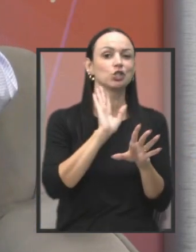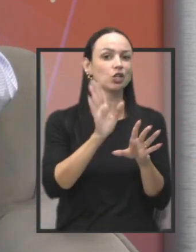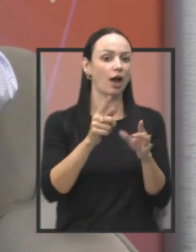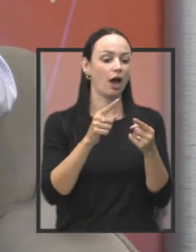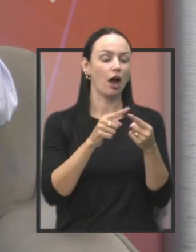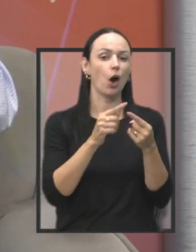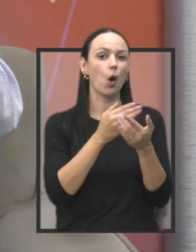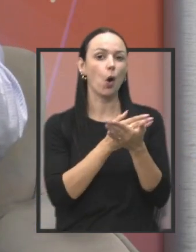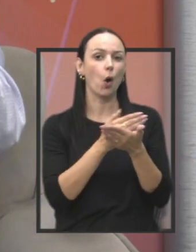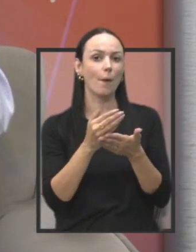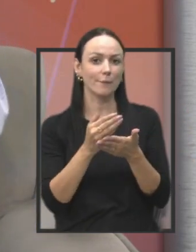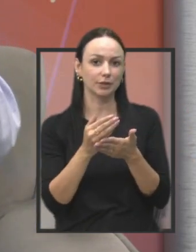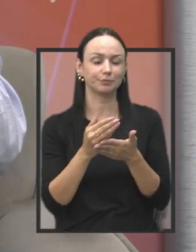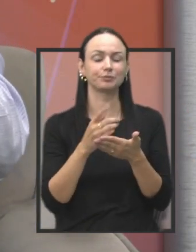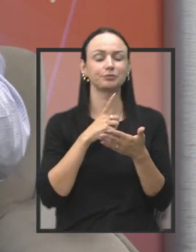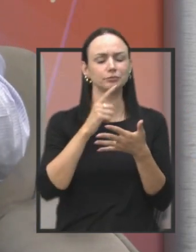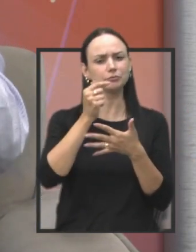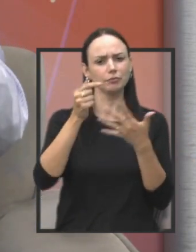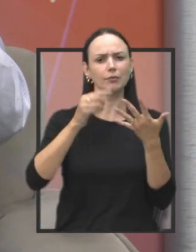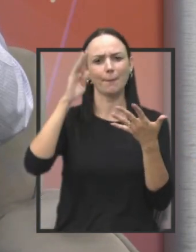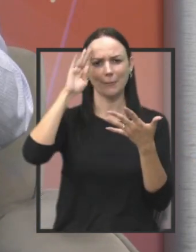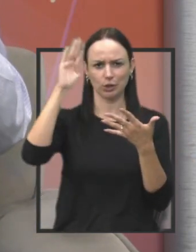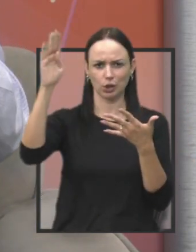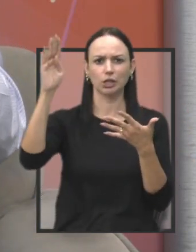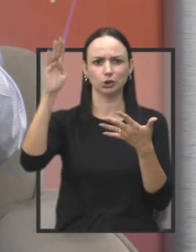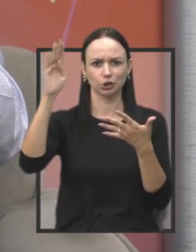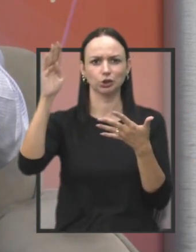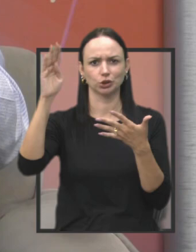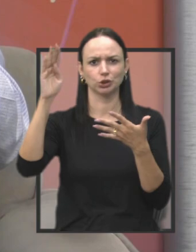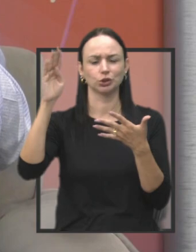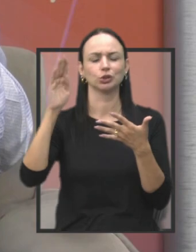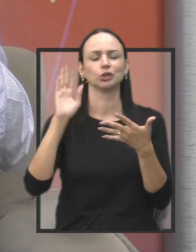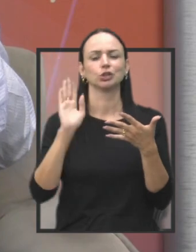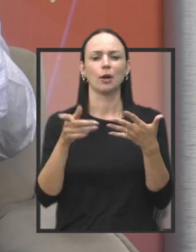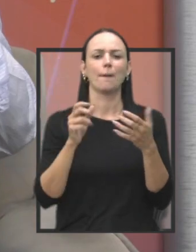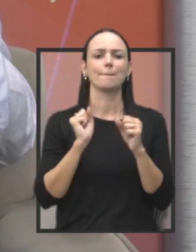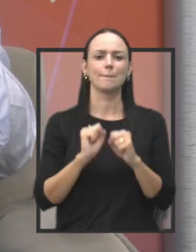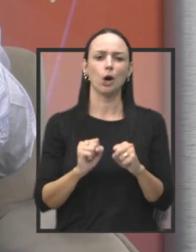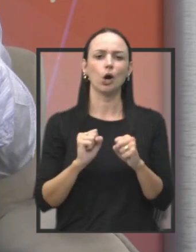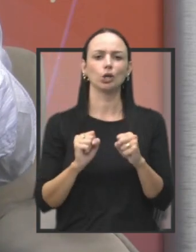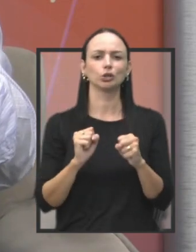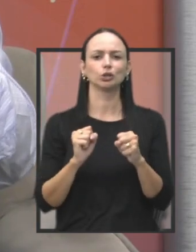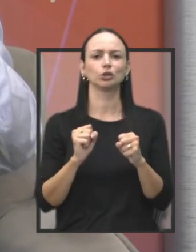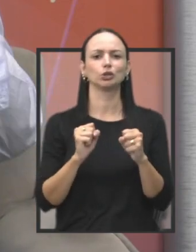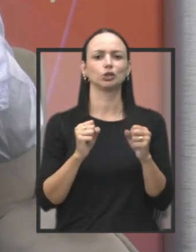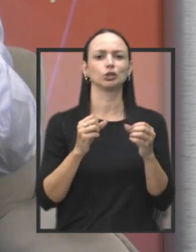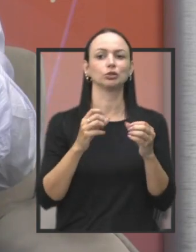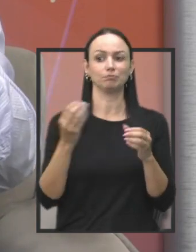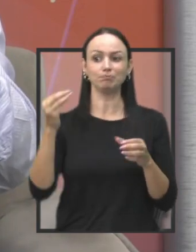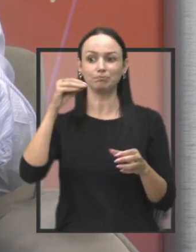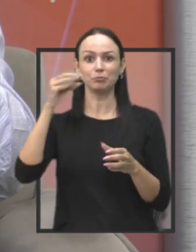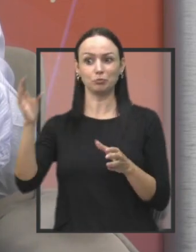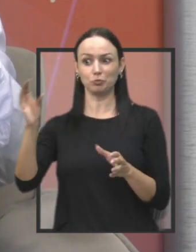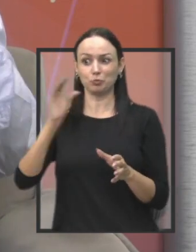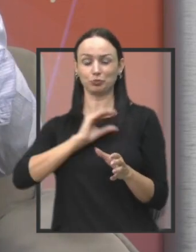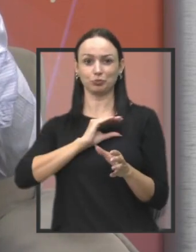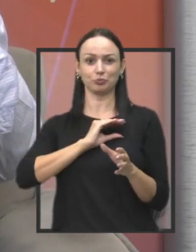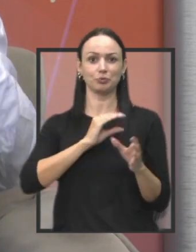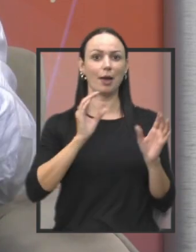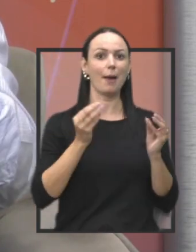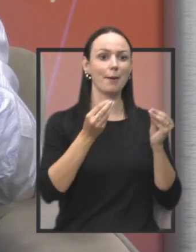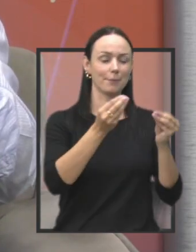vai, algumas prioridades que a gente vai trazer aqui, já podem até estar recebendo junto com o encerramento. Então, 30 de maio, o primeiro